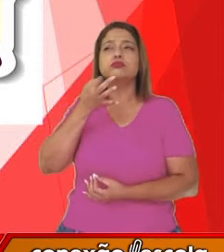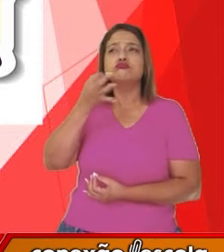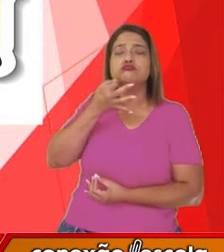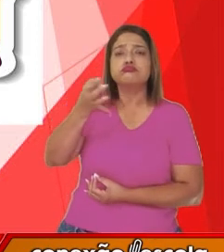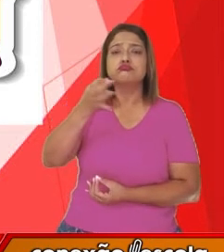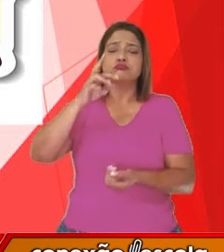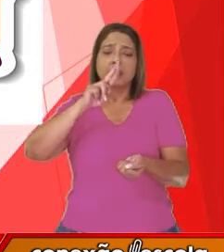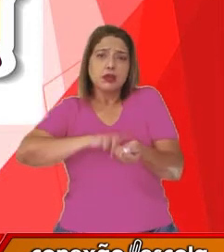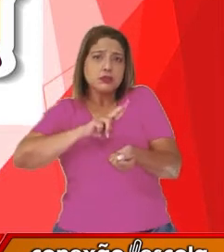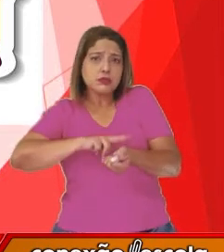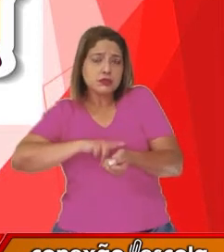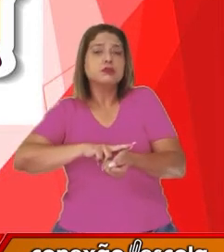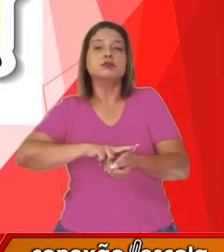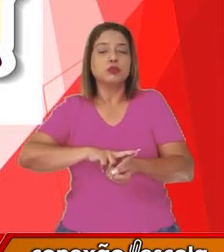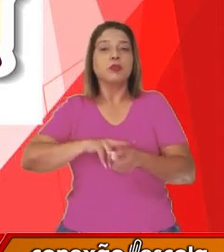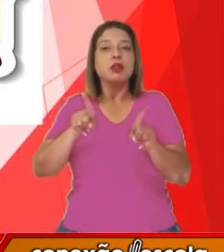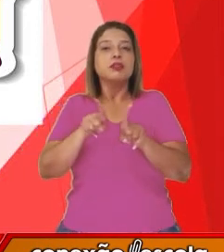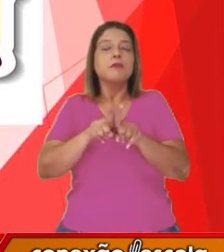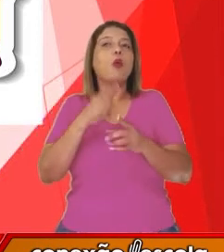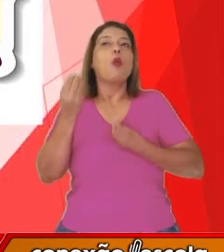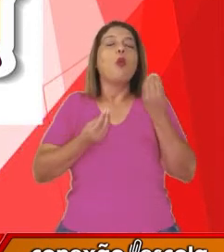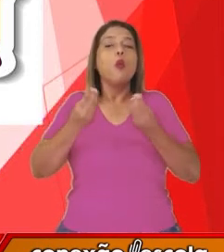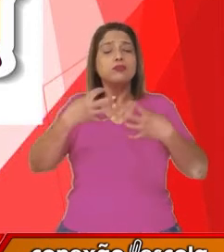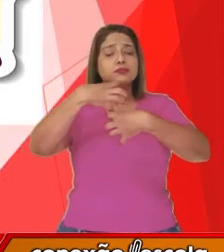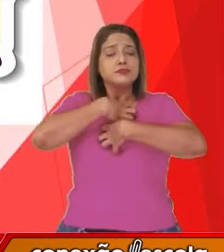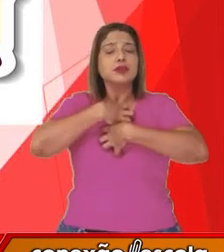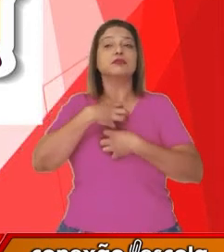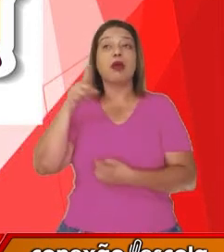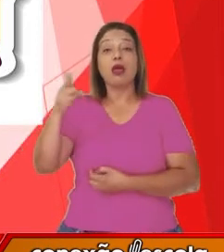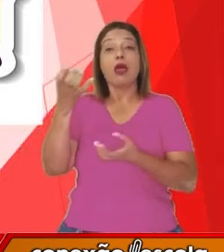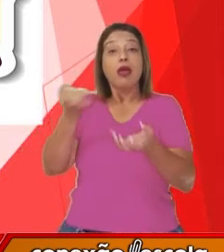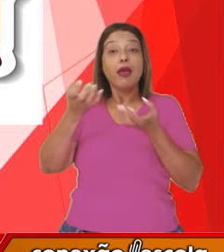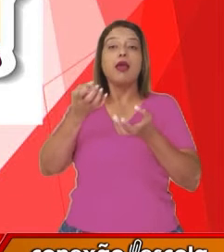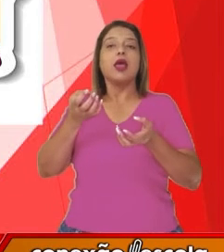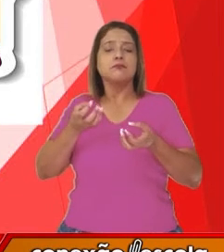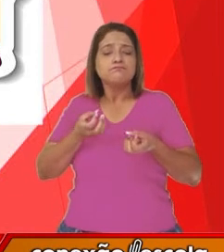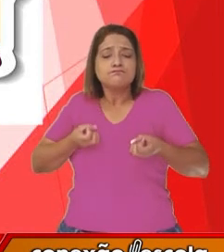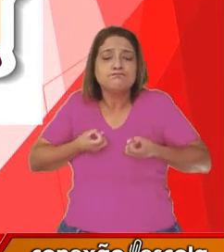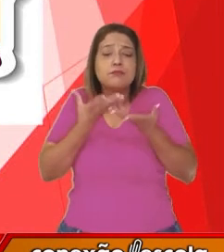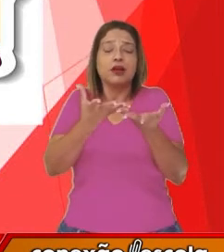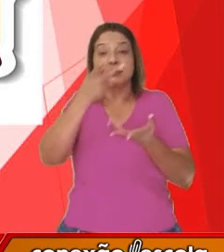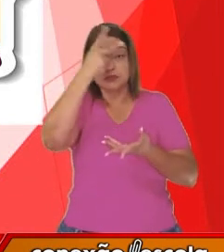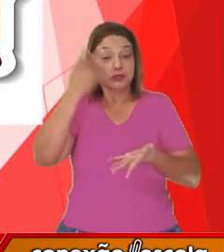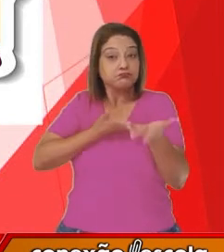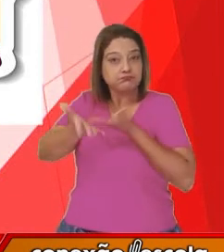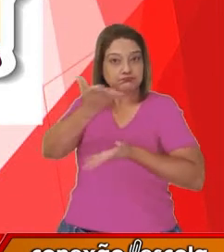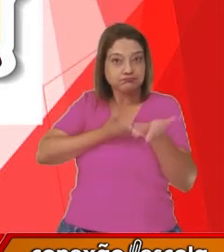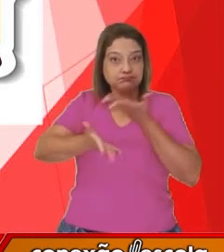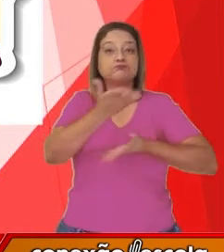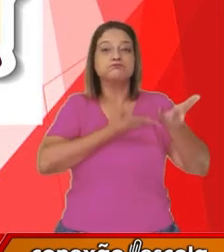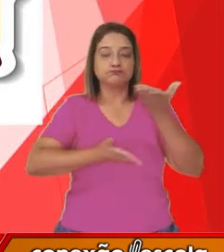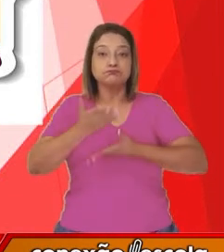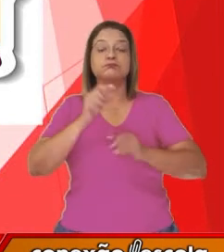e ritmos que o poeta deseja alcançar e a ideologia que ele pretende reproduzir, fazendo com que